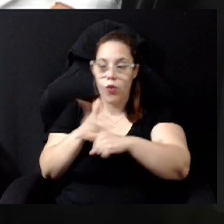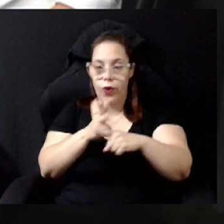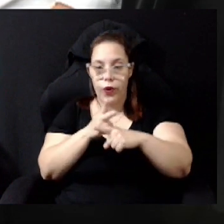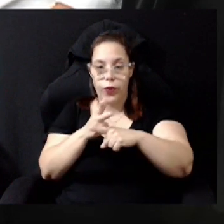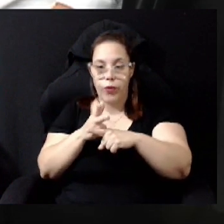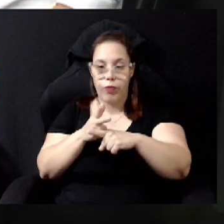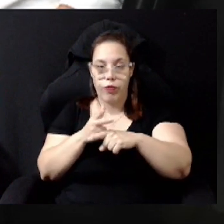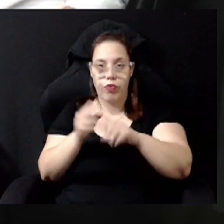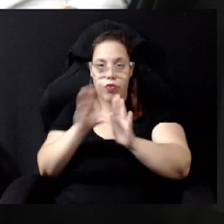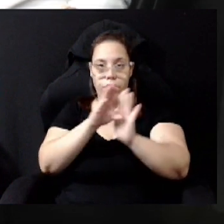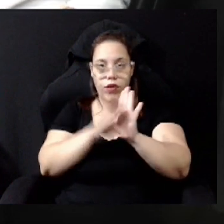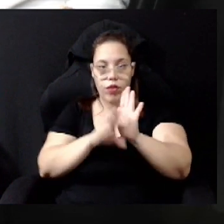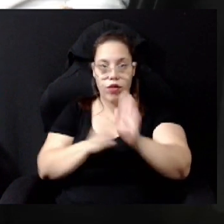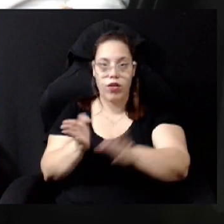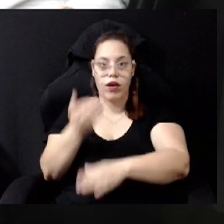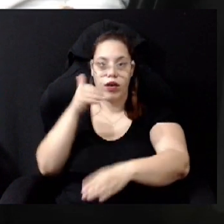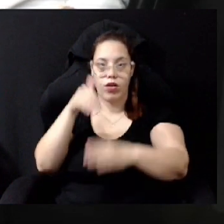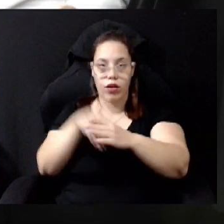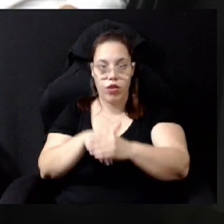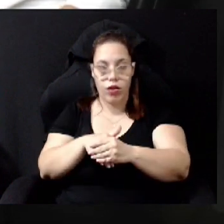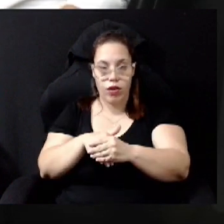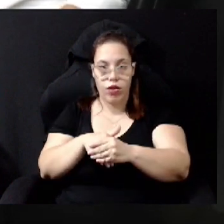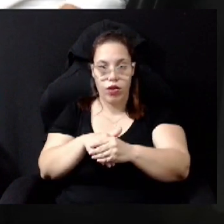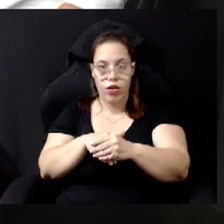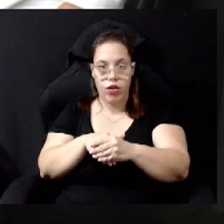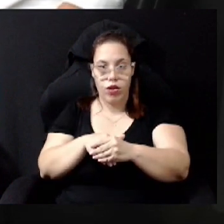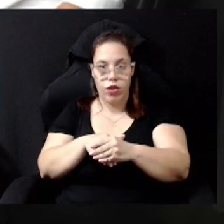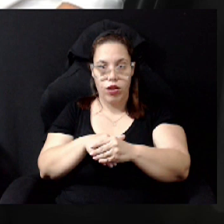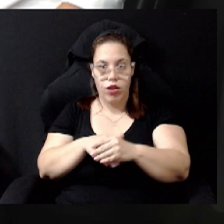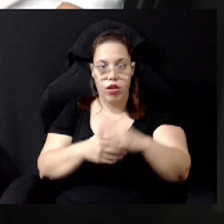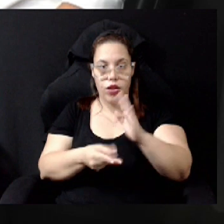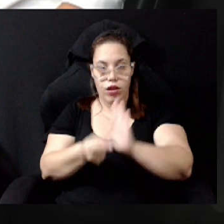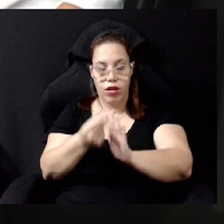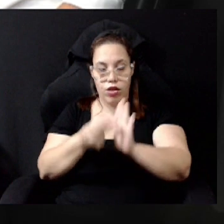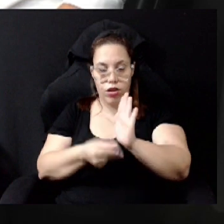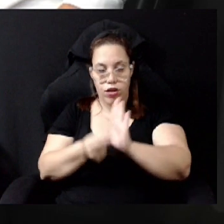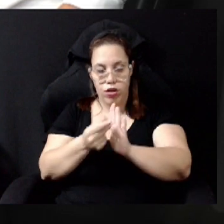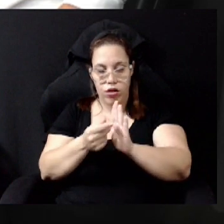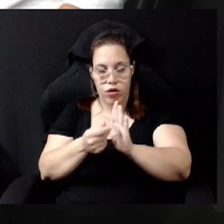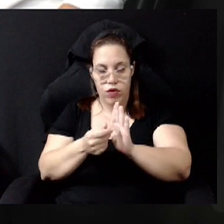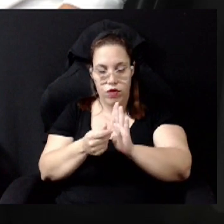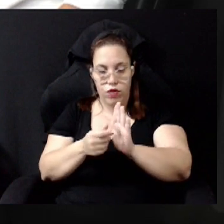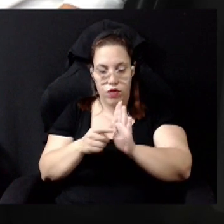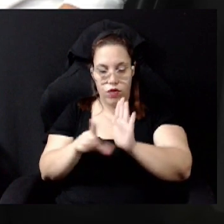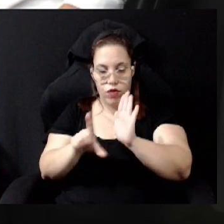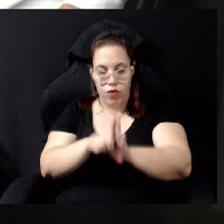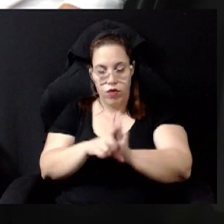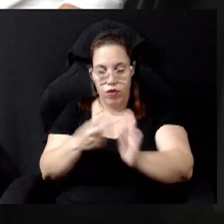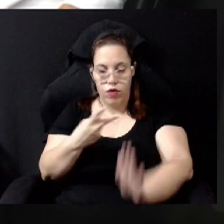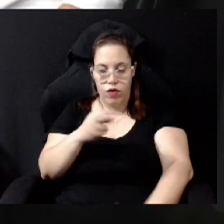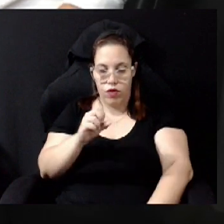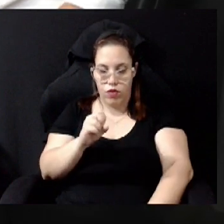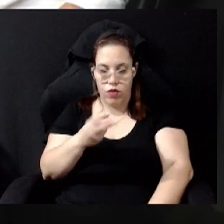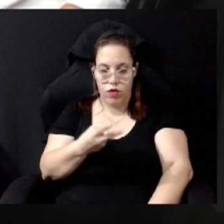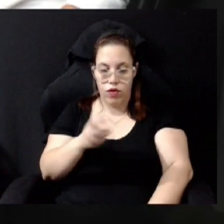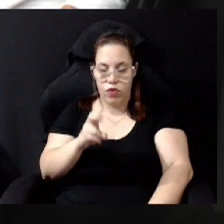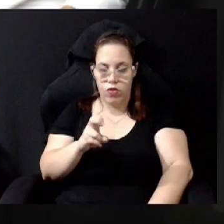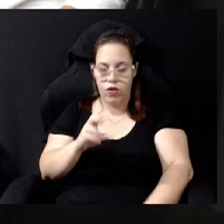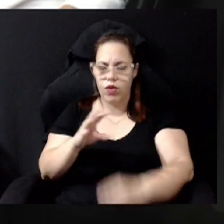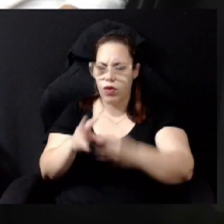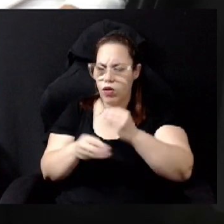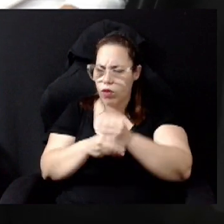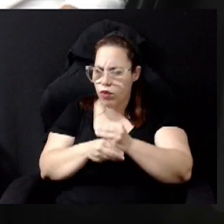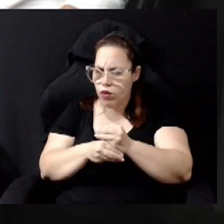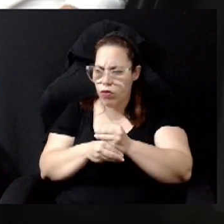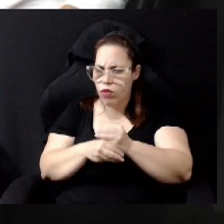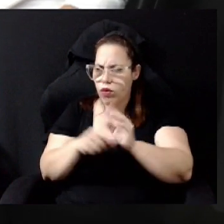da votação do mérito da Lei Orçamentária de 2025. Dá para adiantar algumas emendas